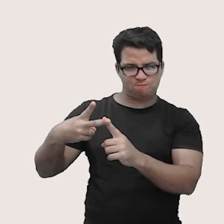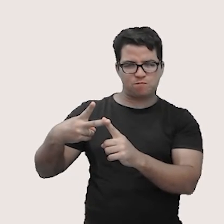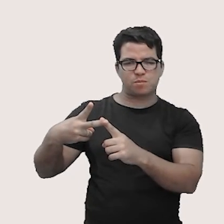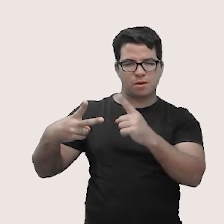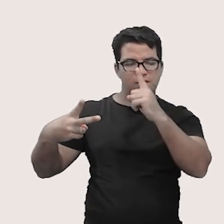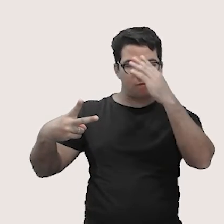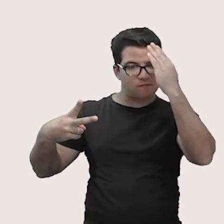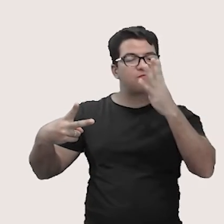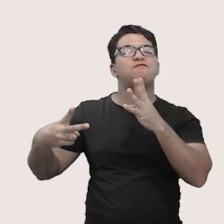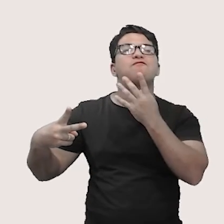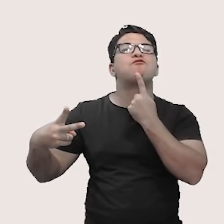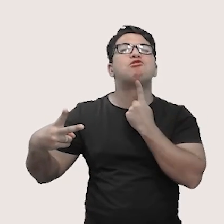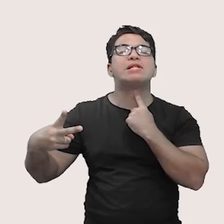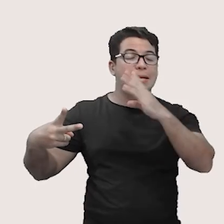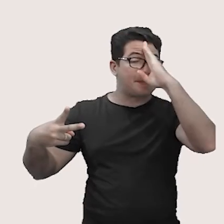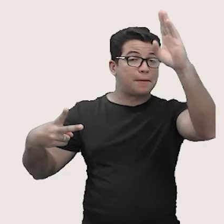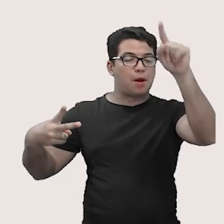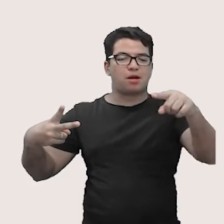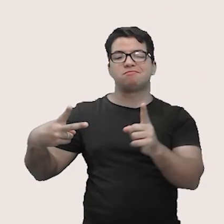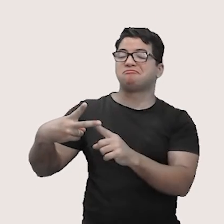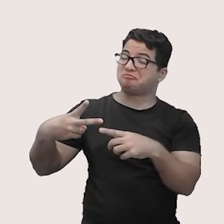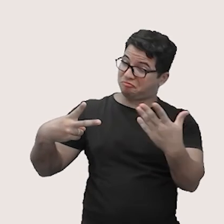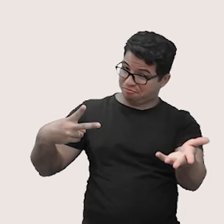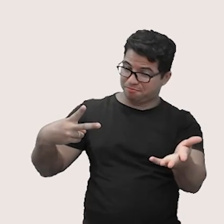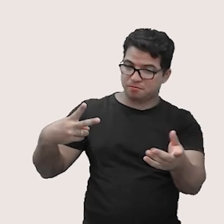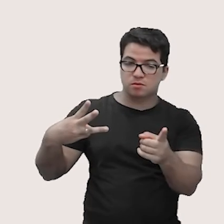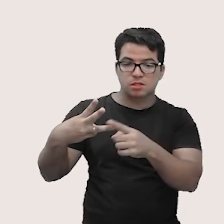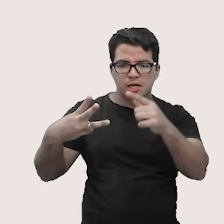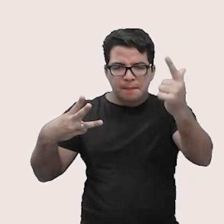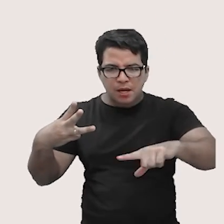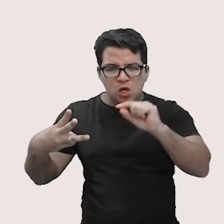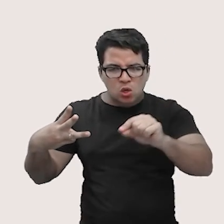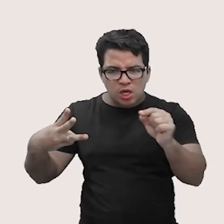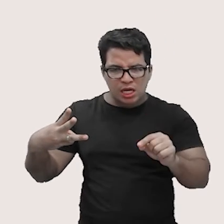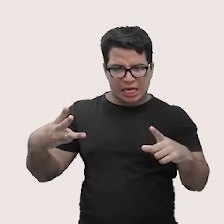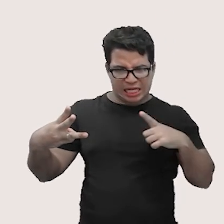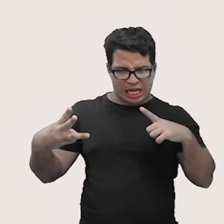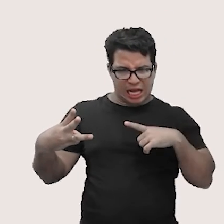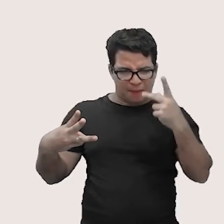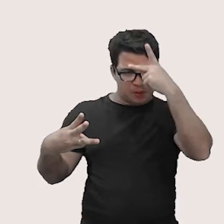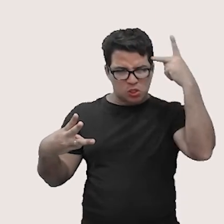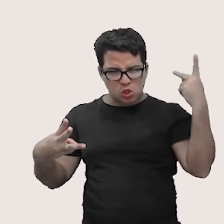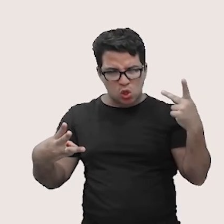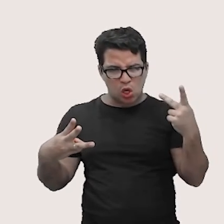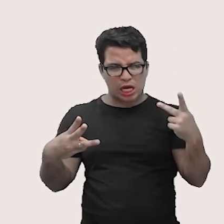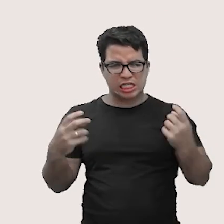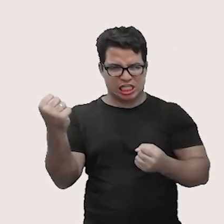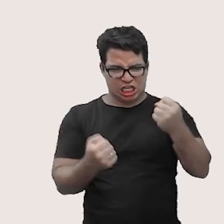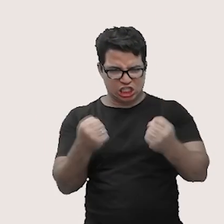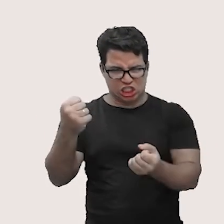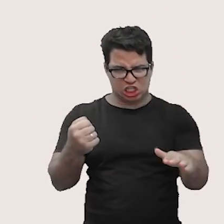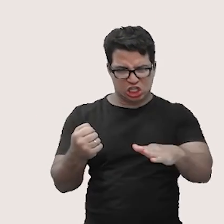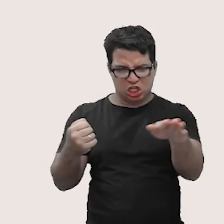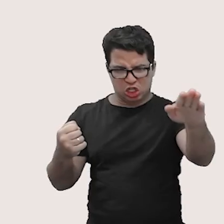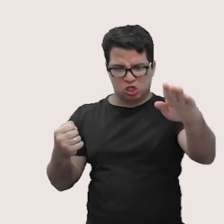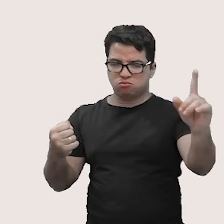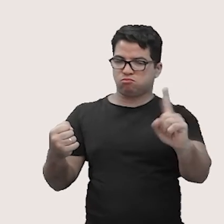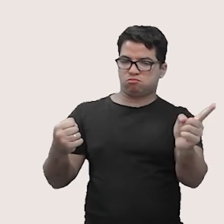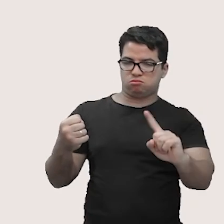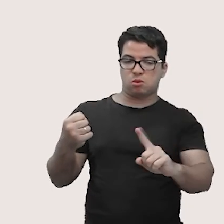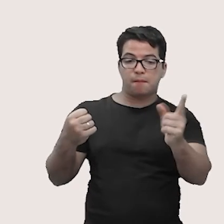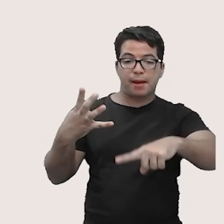Comissionar sem teto para dirigir ônibus da cidade? Não. Exigir das autoridades que os ônibus municipais tenham banheiros?